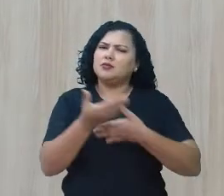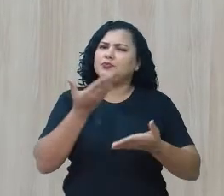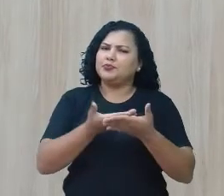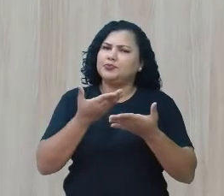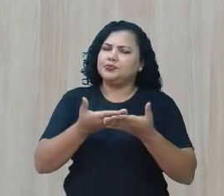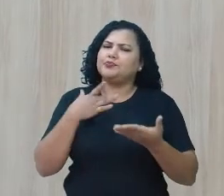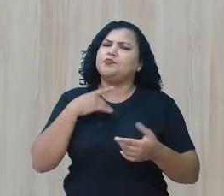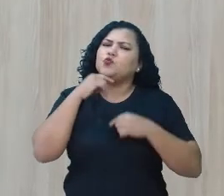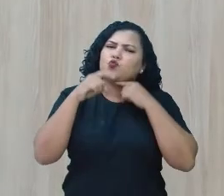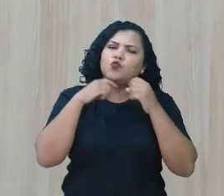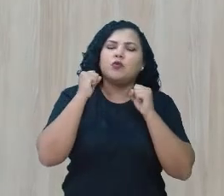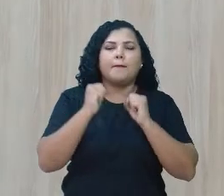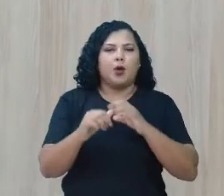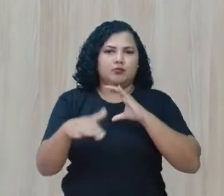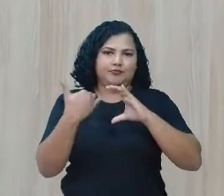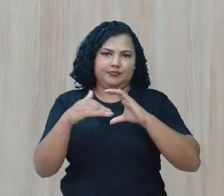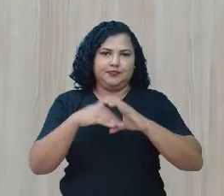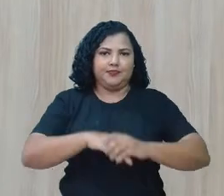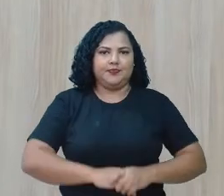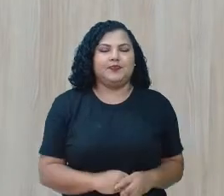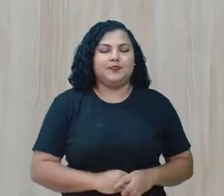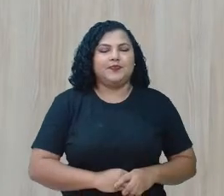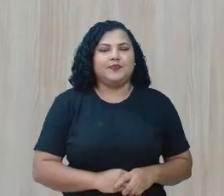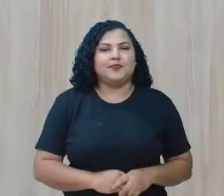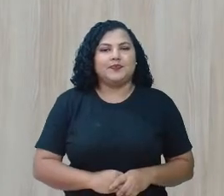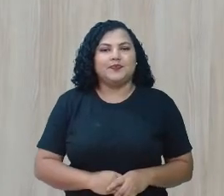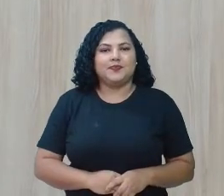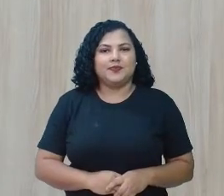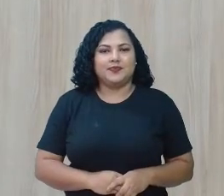as suas dúvidas, tá bom? Bom, vamos lá.